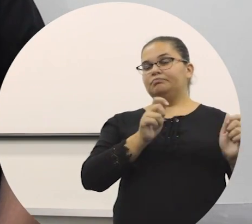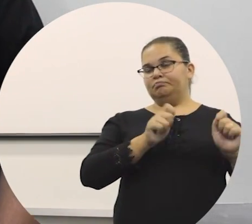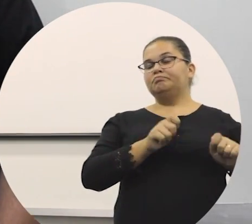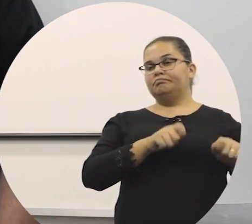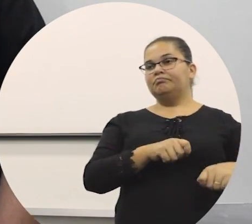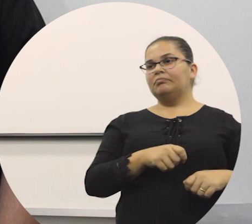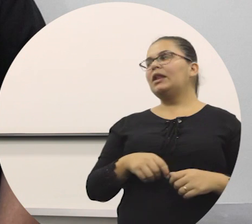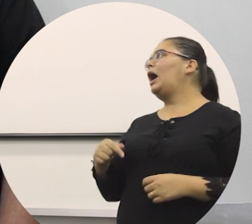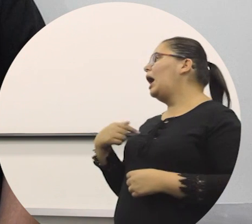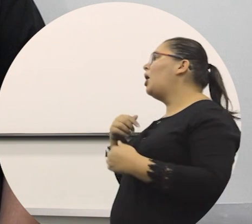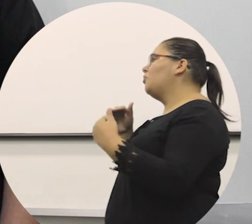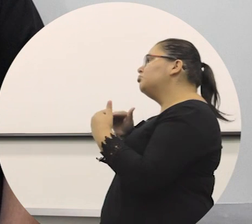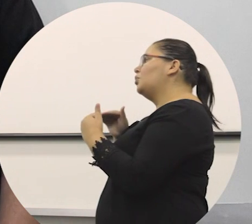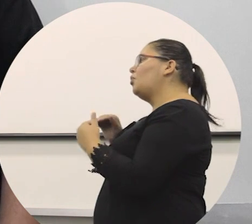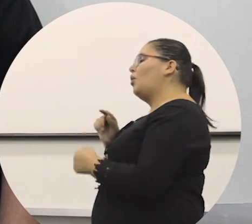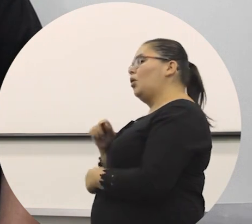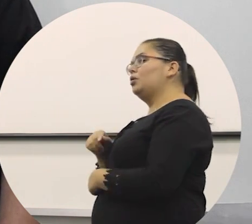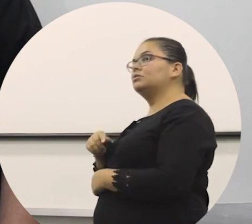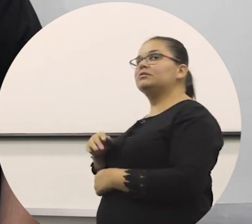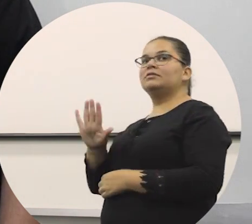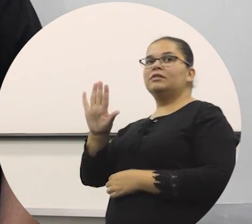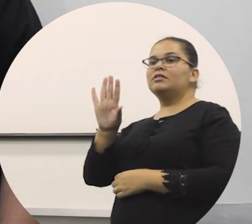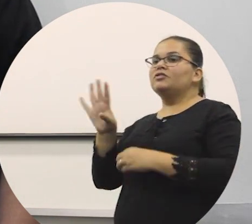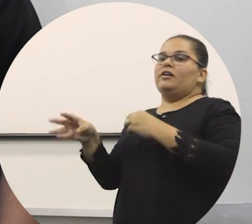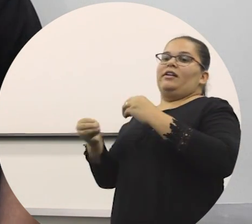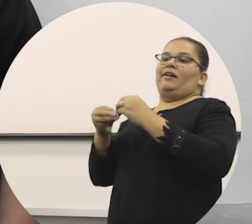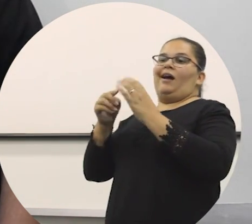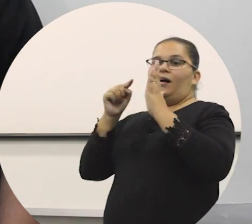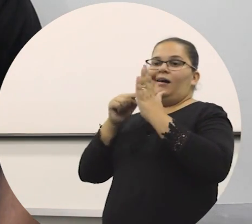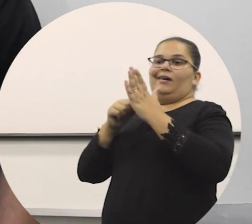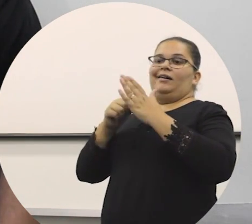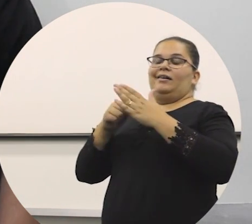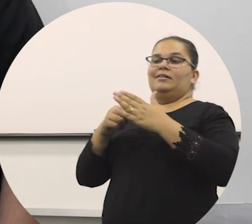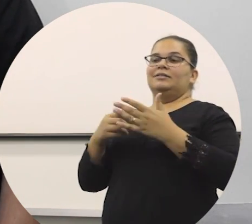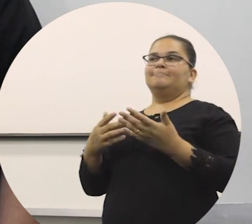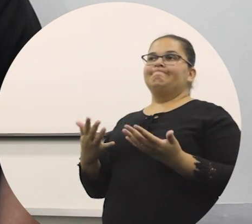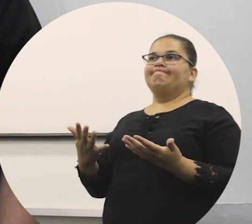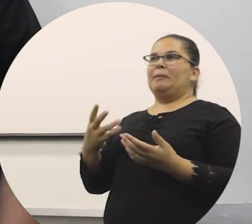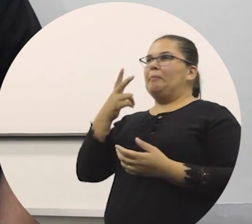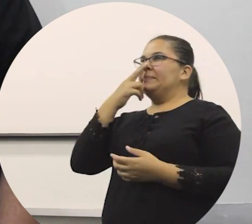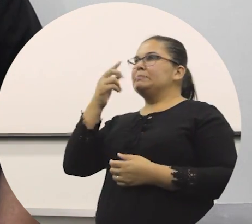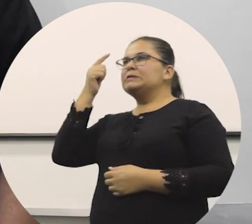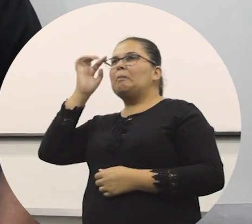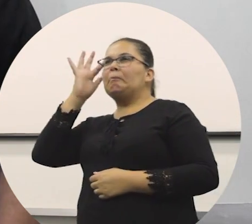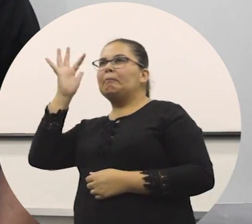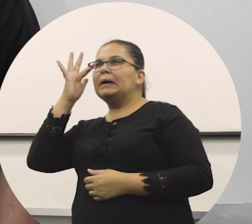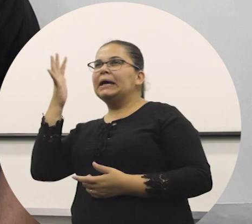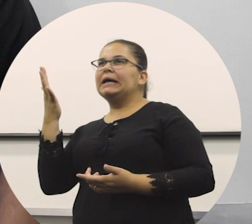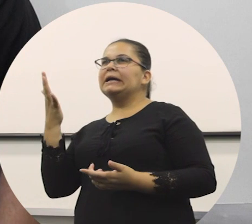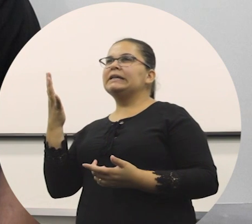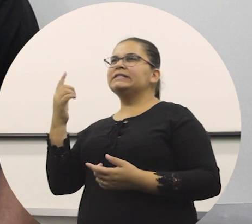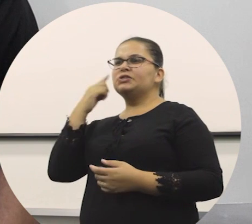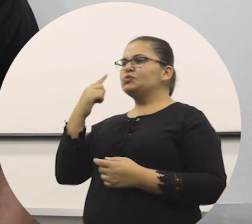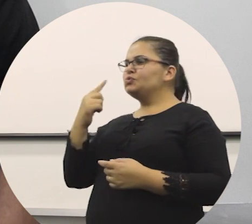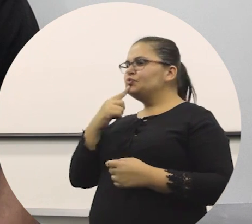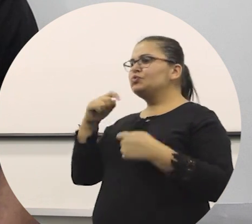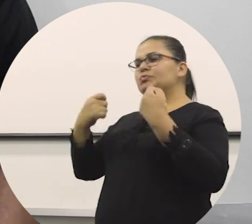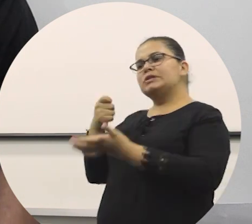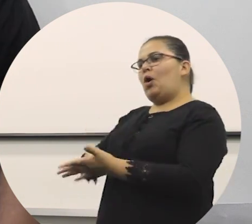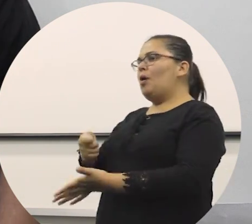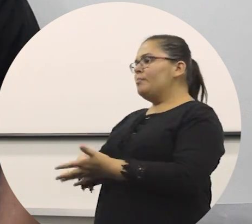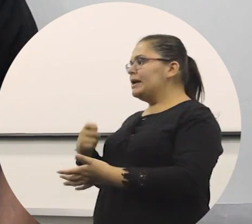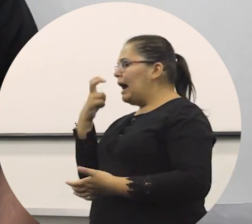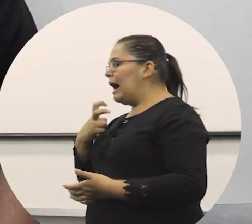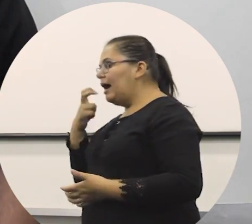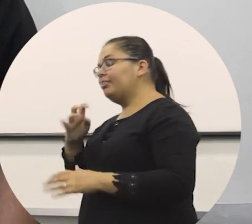escrito. Eu acho... Não, eu só queria pontuar isso, porque senão as pessoas vão pensar assim, ah, então ter os outros não,